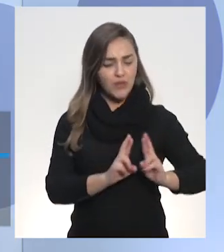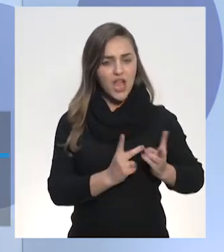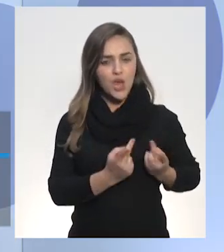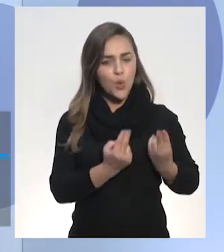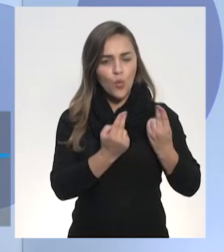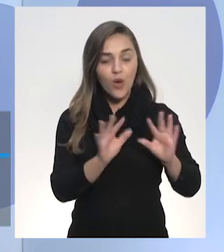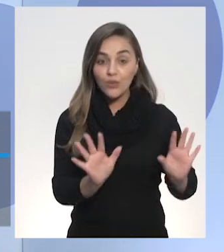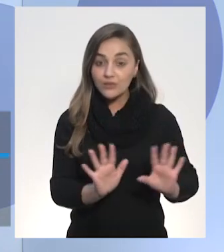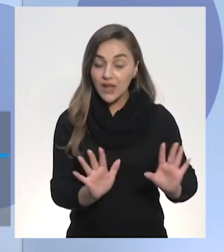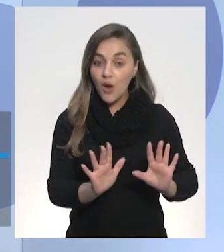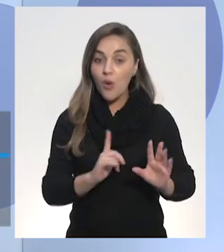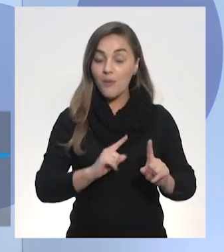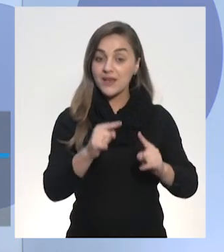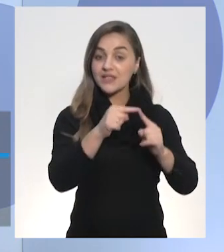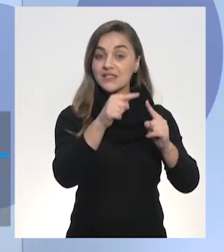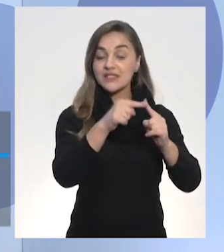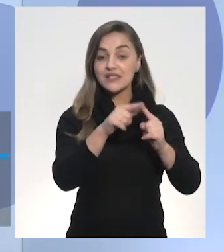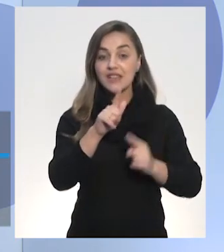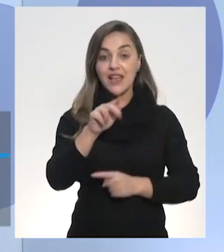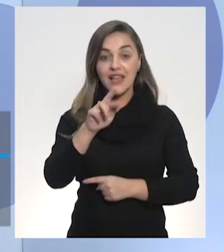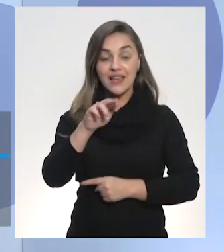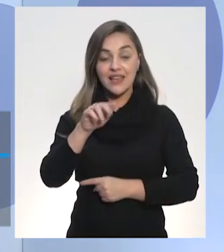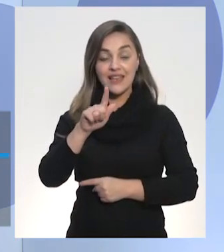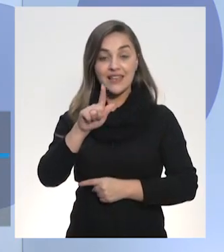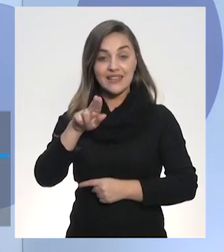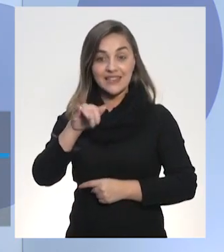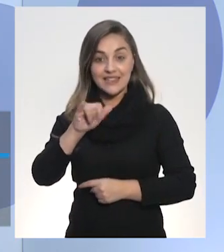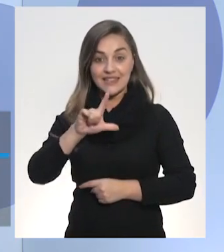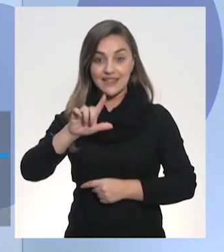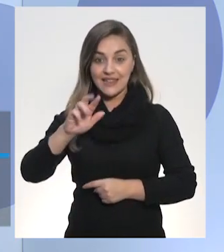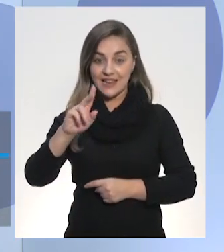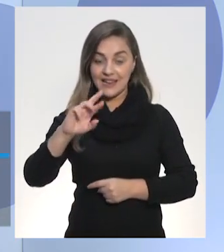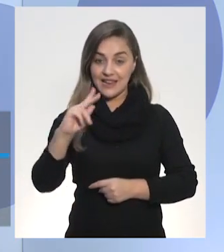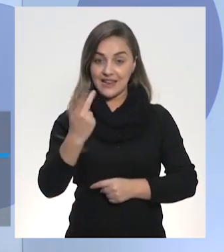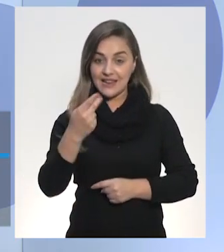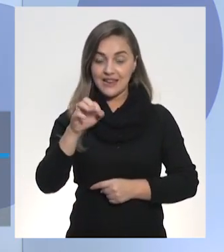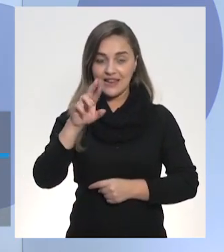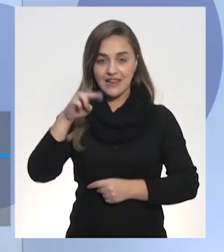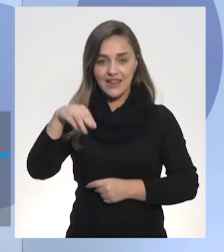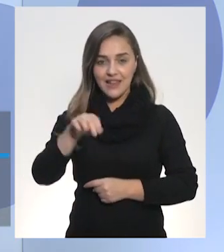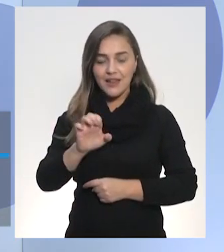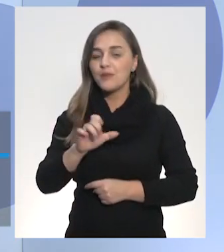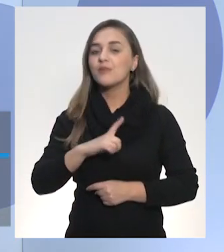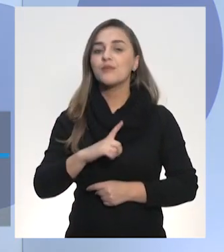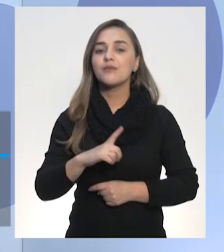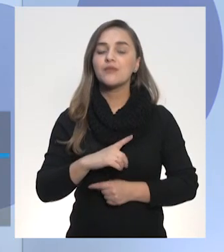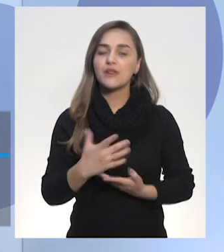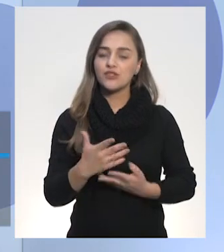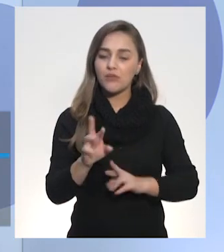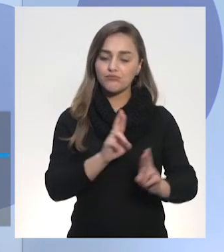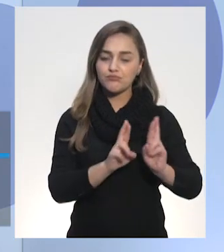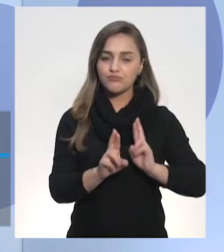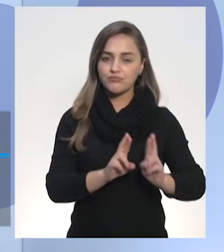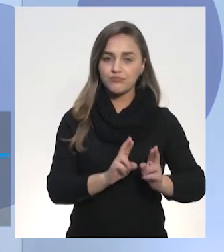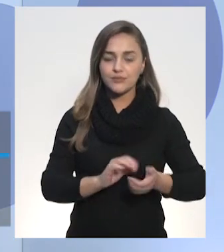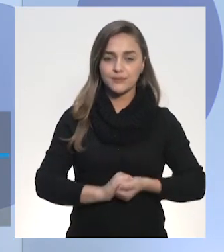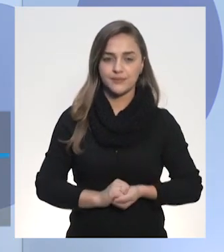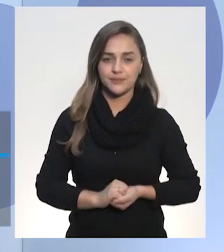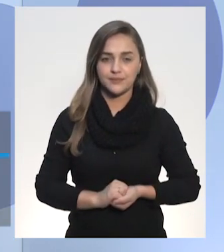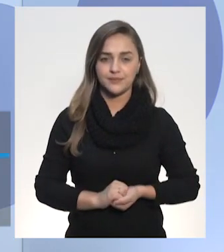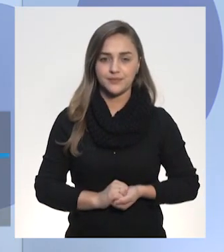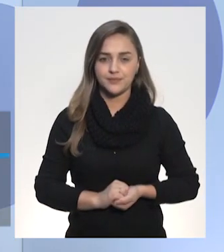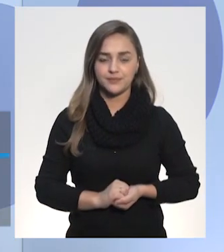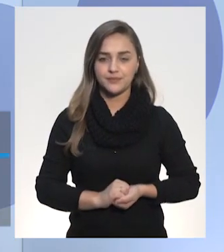Guilherme respondeu 1, false, 2, true, 3, true, 4, false,